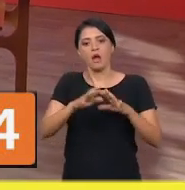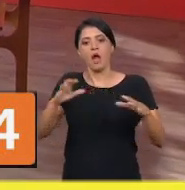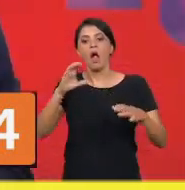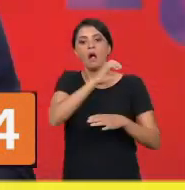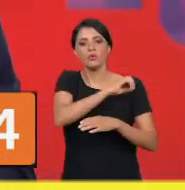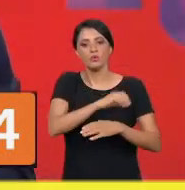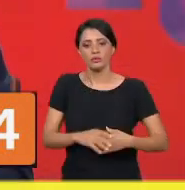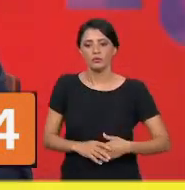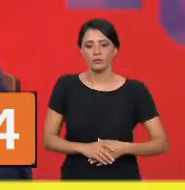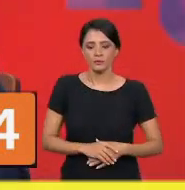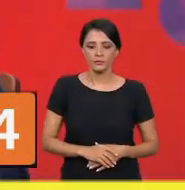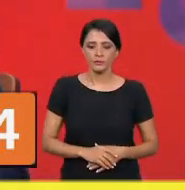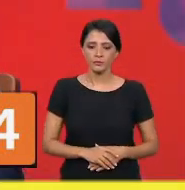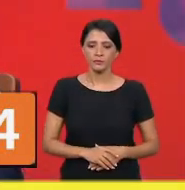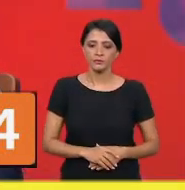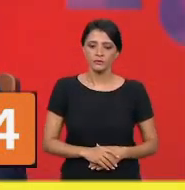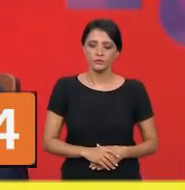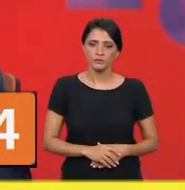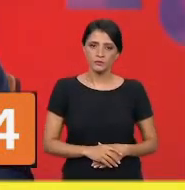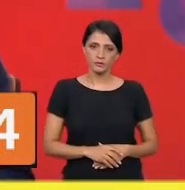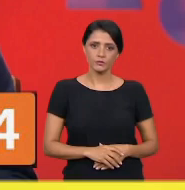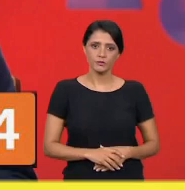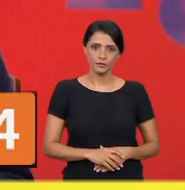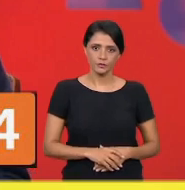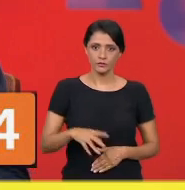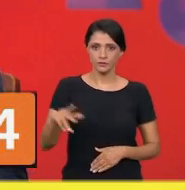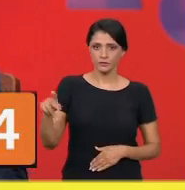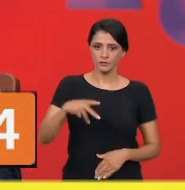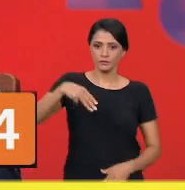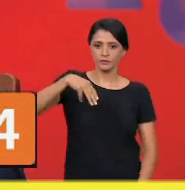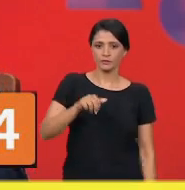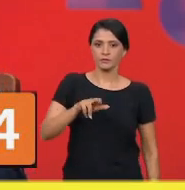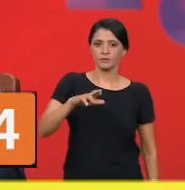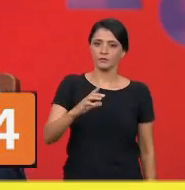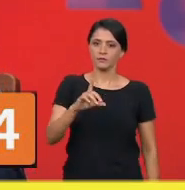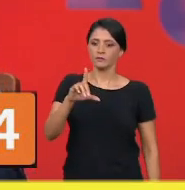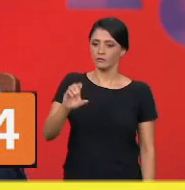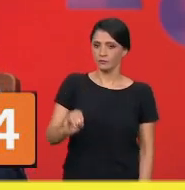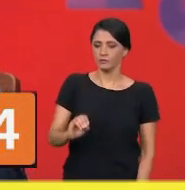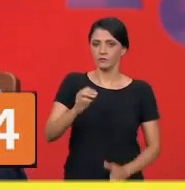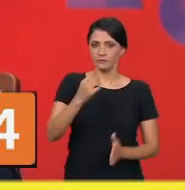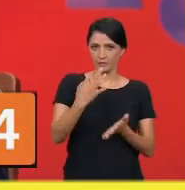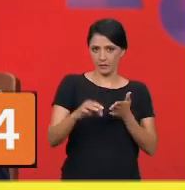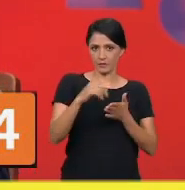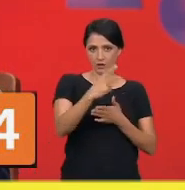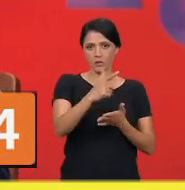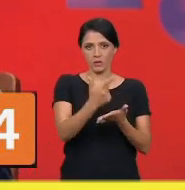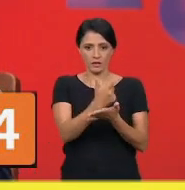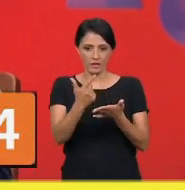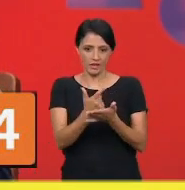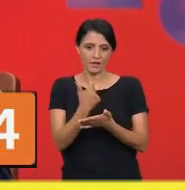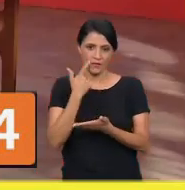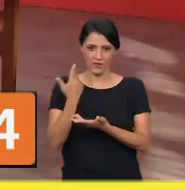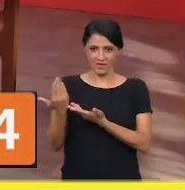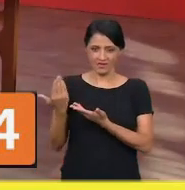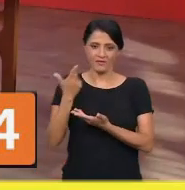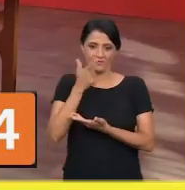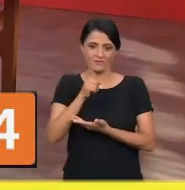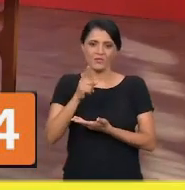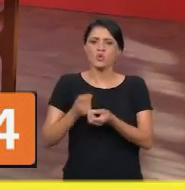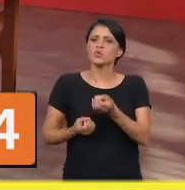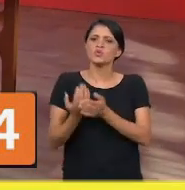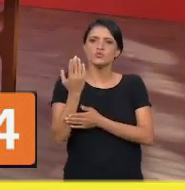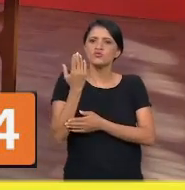rápido. O professor Marcelo Gleiser, que aliás assina o prefácio do seu livro, né, que está aqui na minha mão, De Onde Surgem as